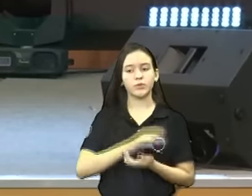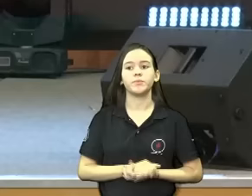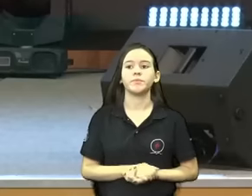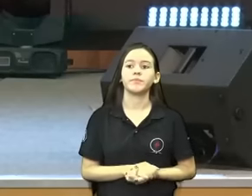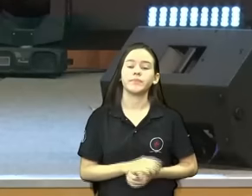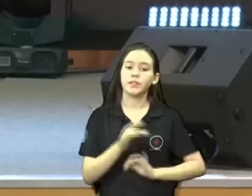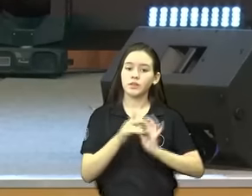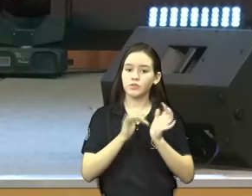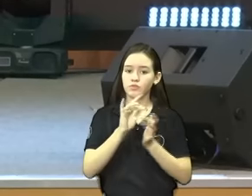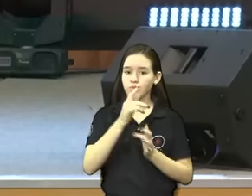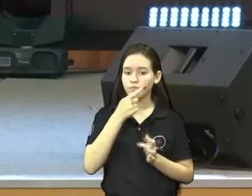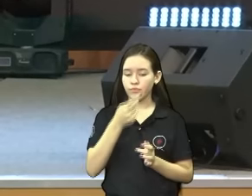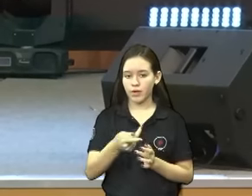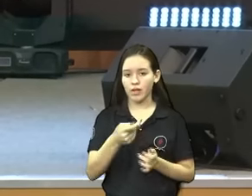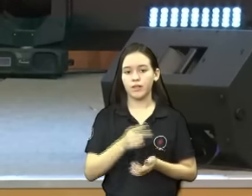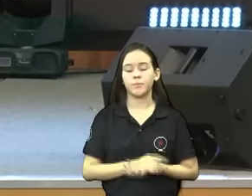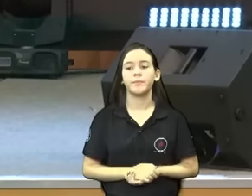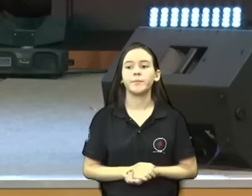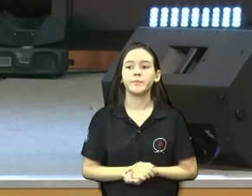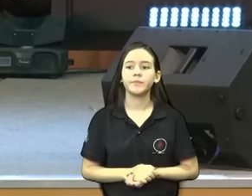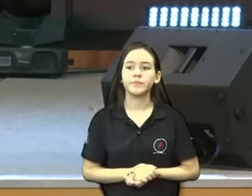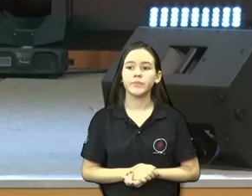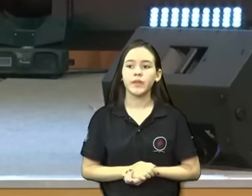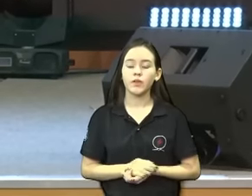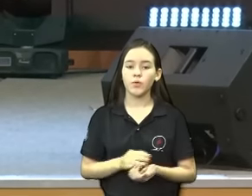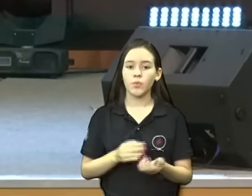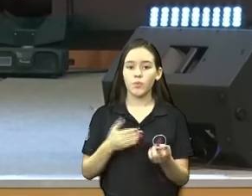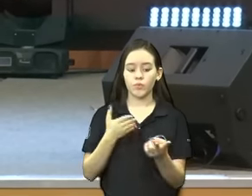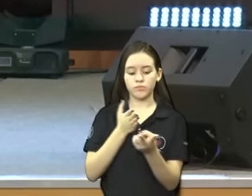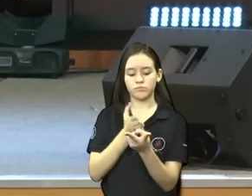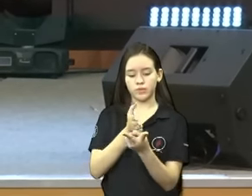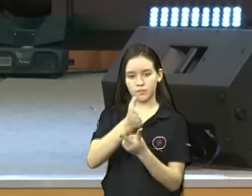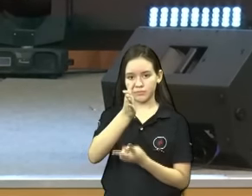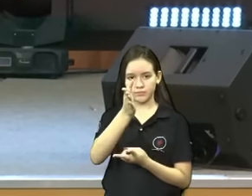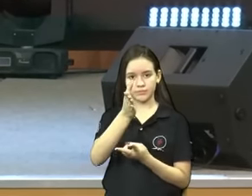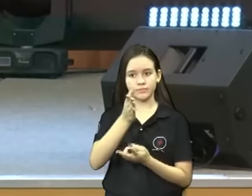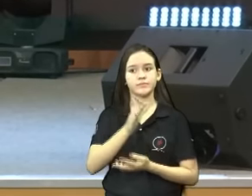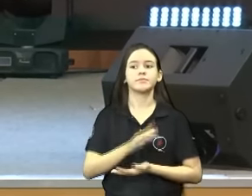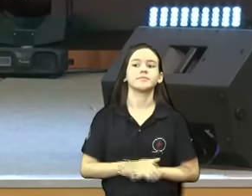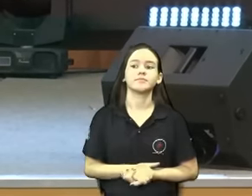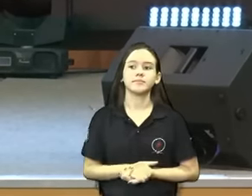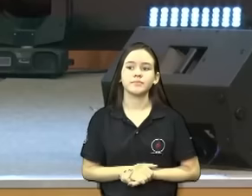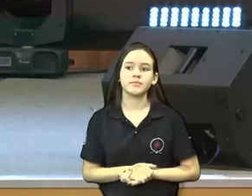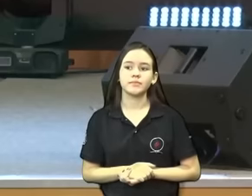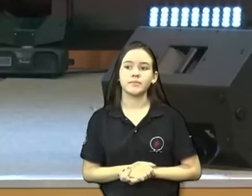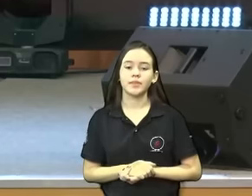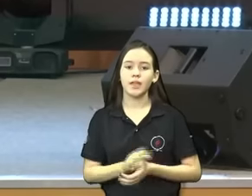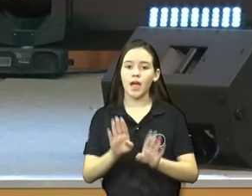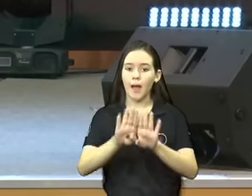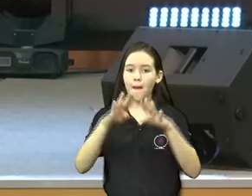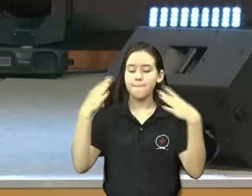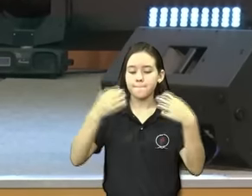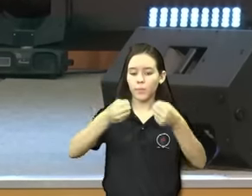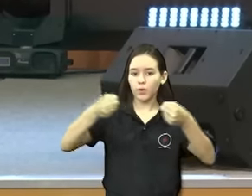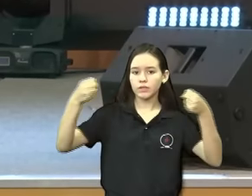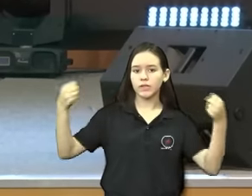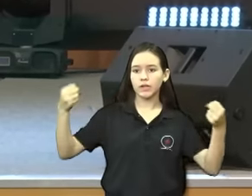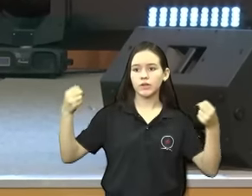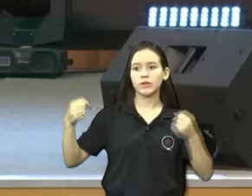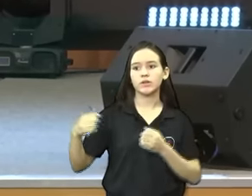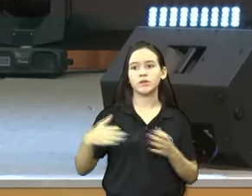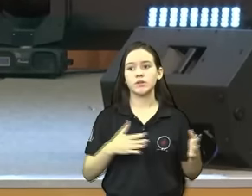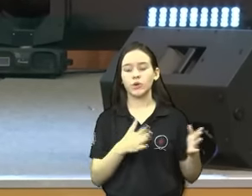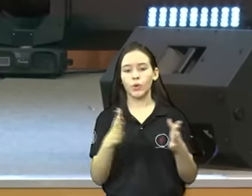texto que acabei de ler é que o caminho né a porta larga o